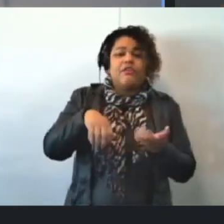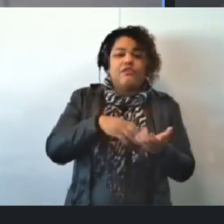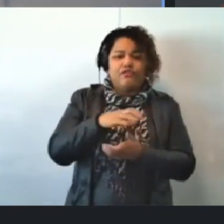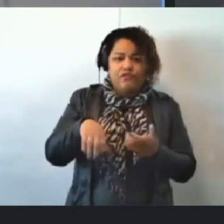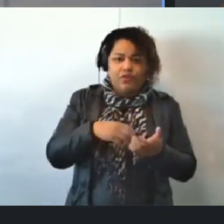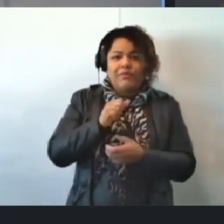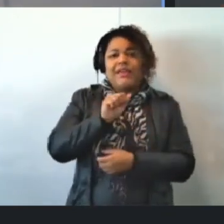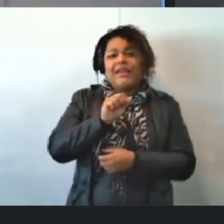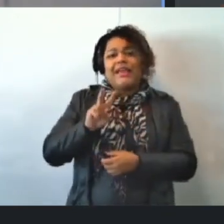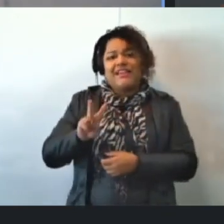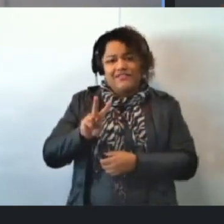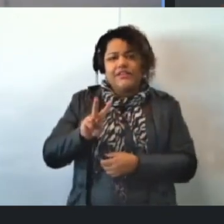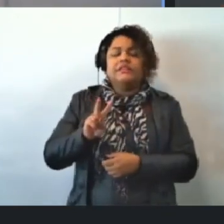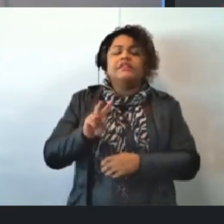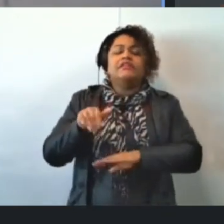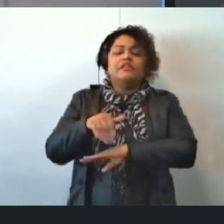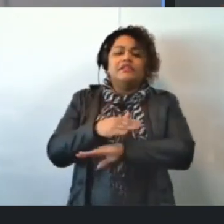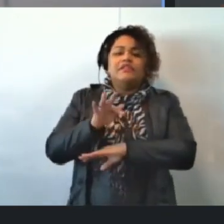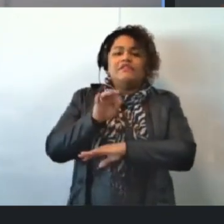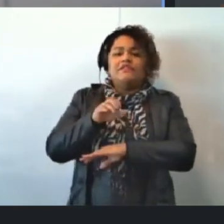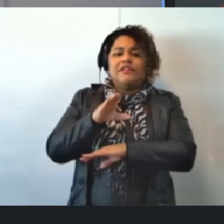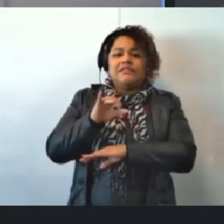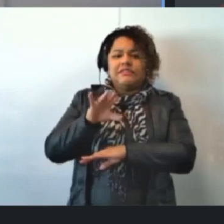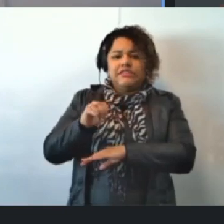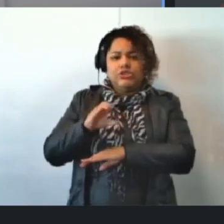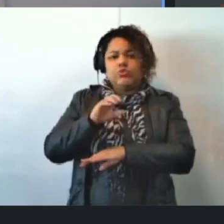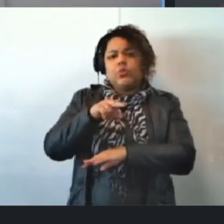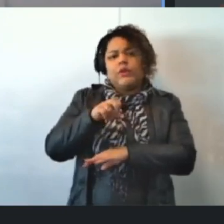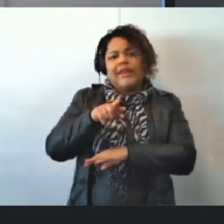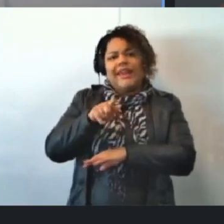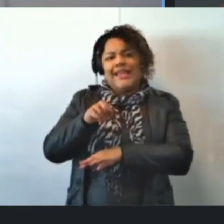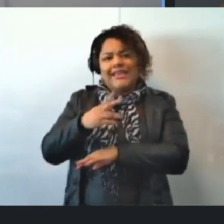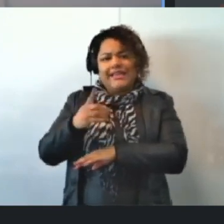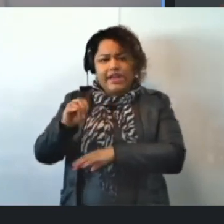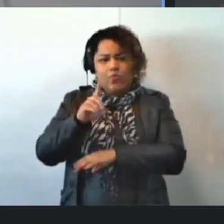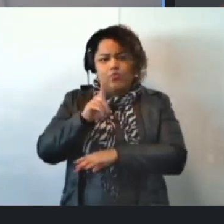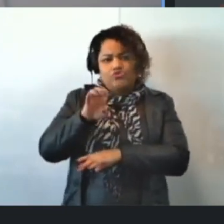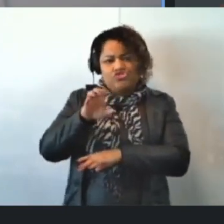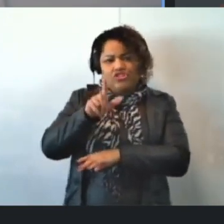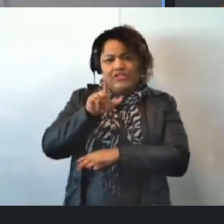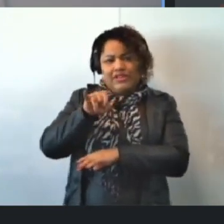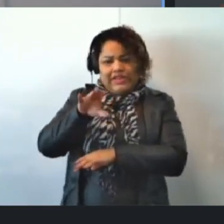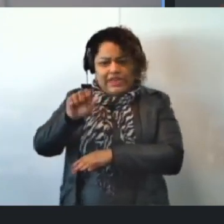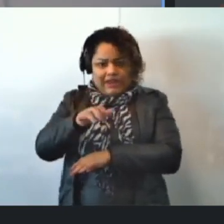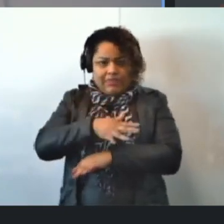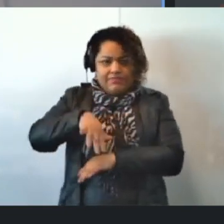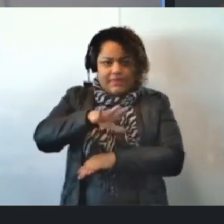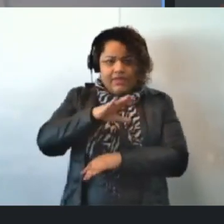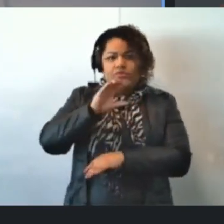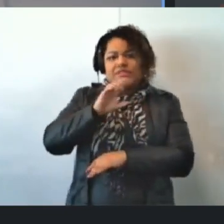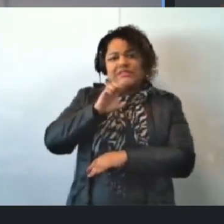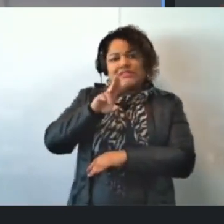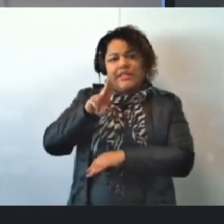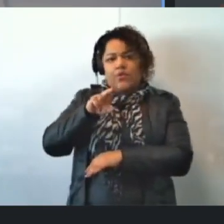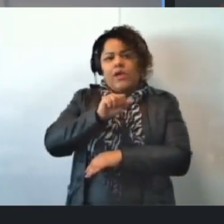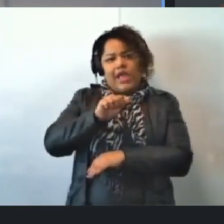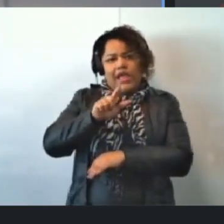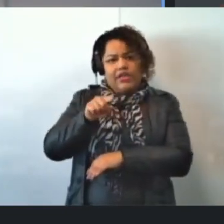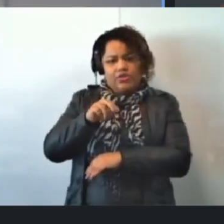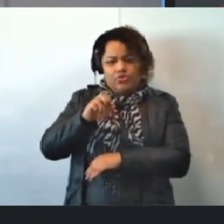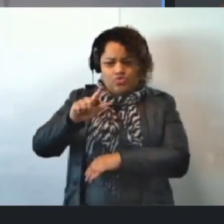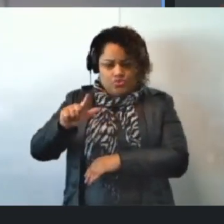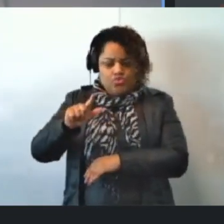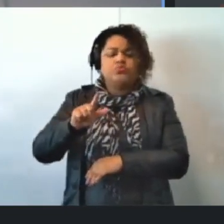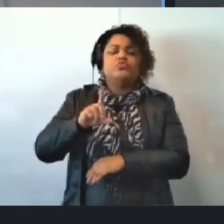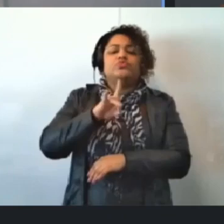em toda a sua extensão. A data é dia 2 de julho de 2024, às 9 horas e 30 minutos. Local de encontro é na